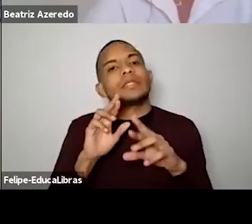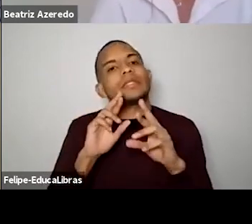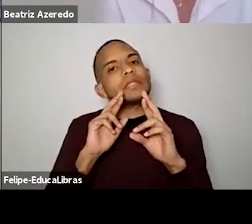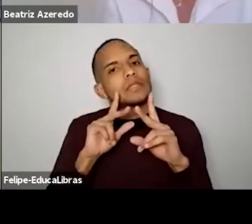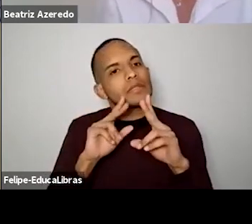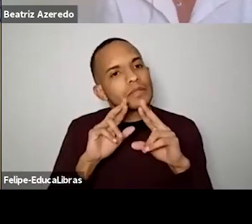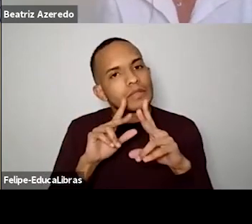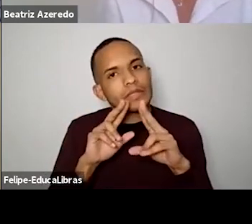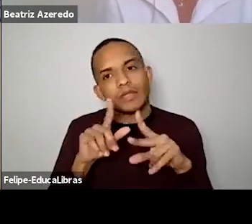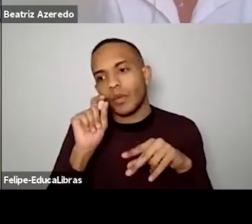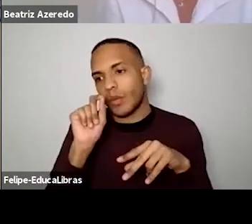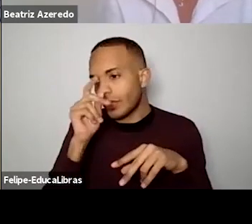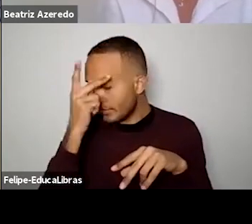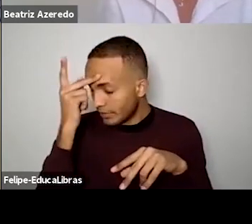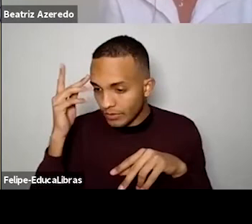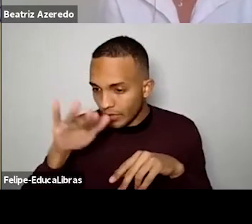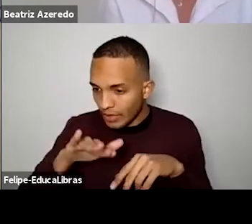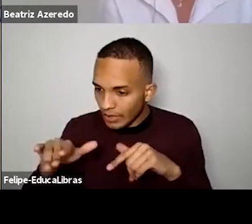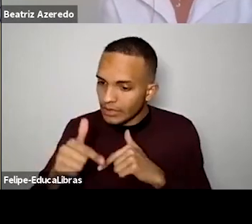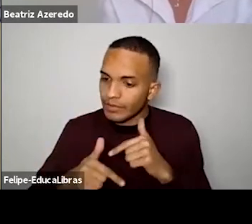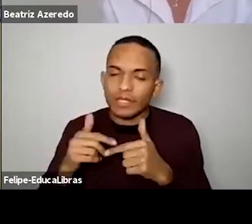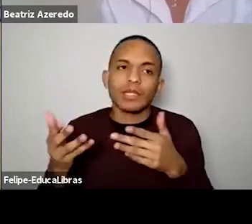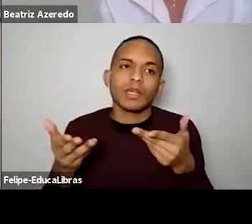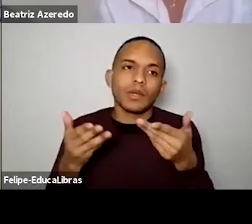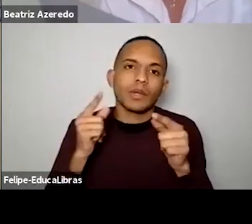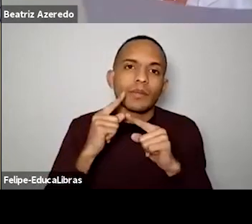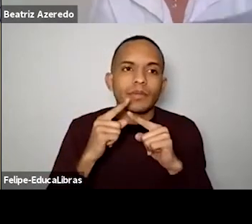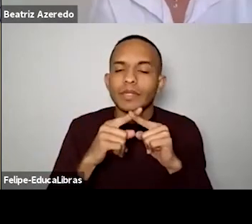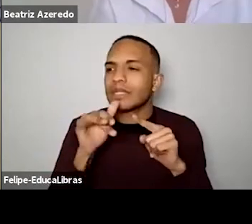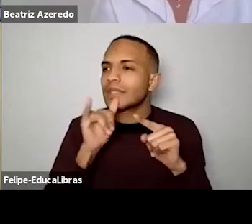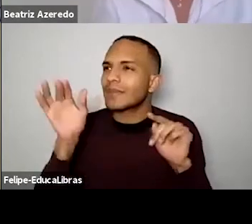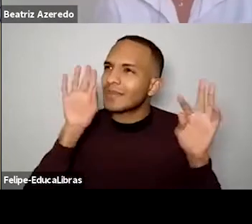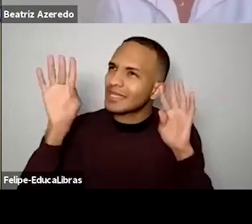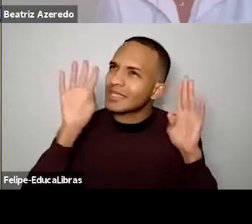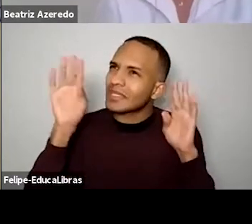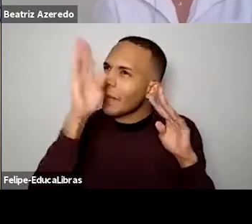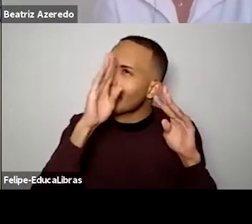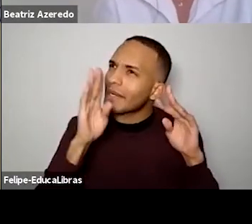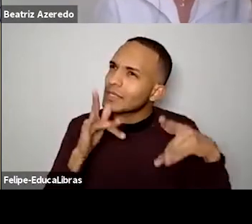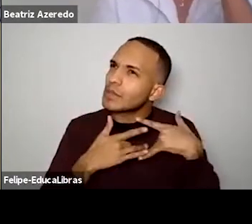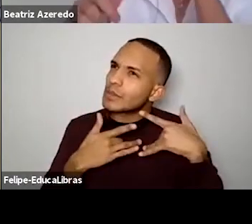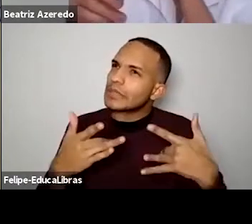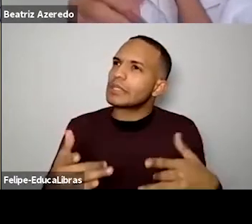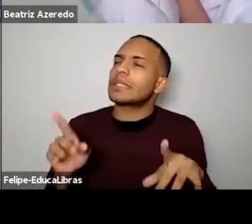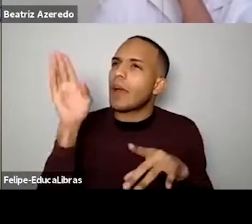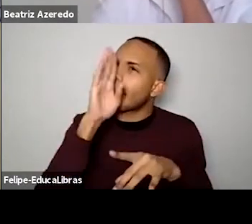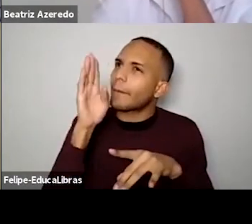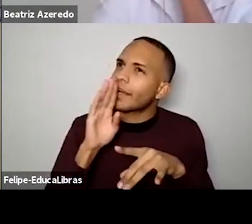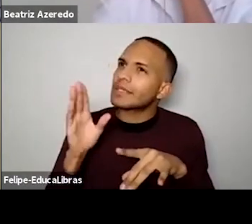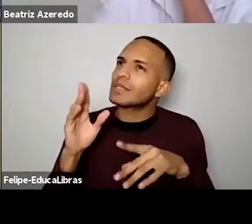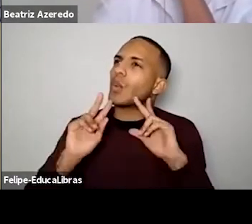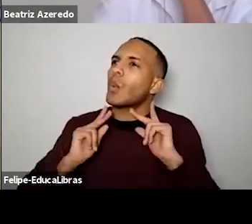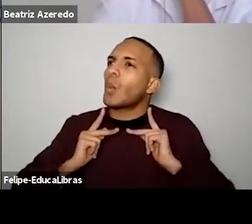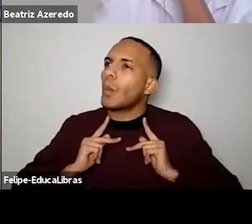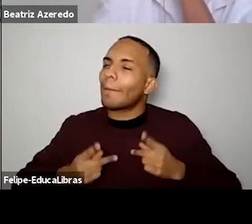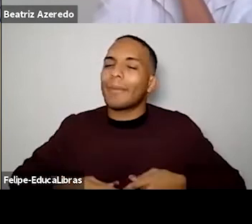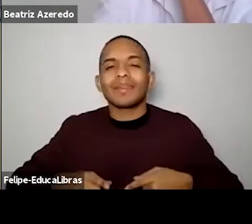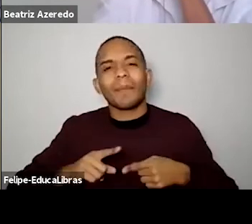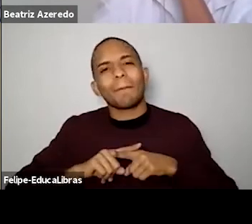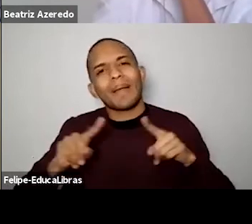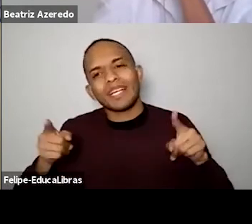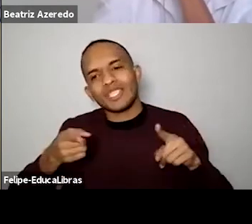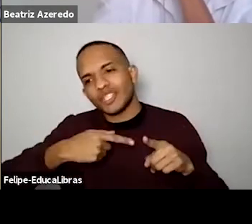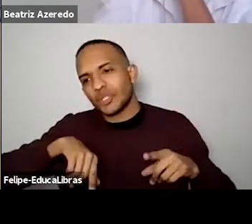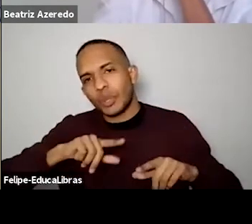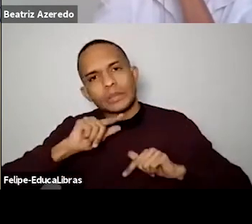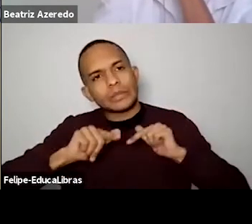as pessoas que estão trabalhando agora. Porque não adianta a gente pensar num Brasil mais solidário, um Brasil mais humano, se nós não estamos fazendo nada